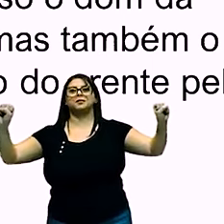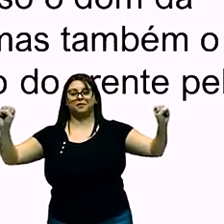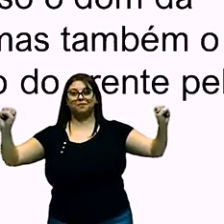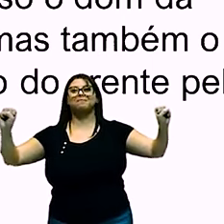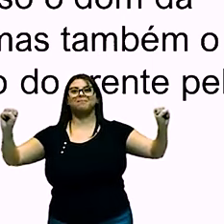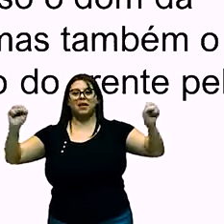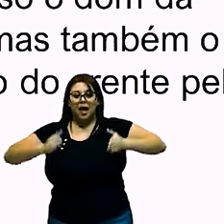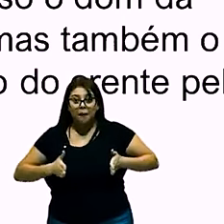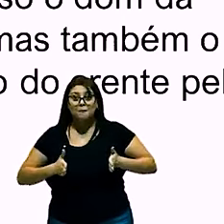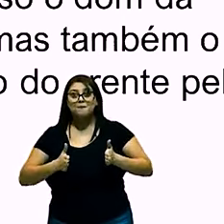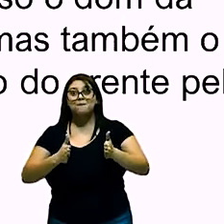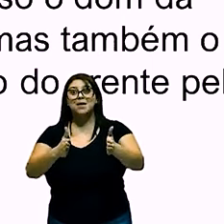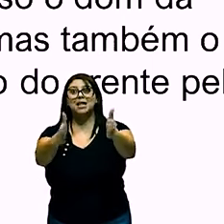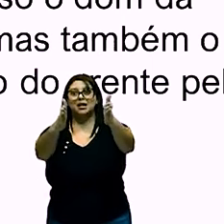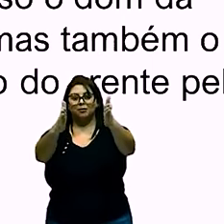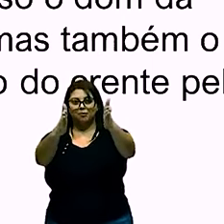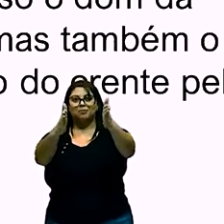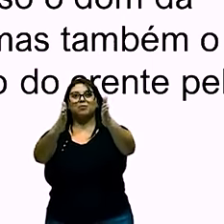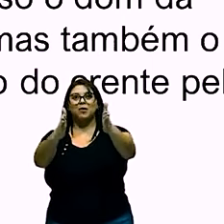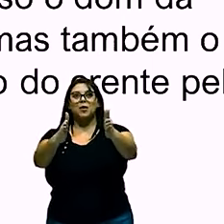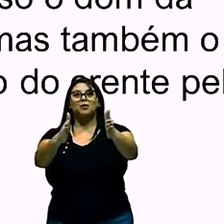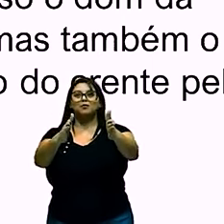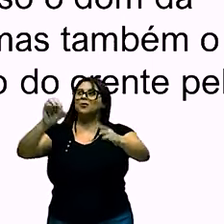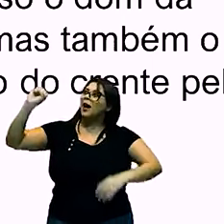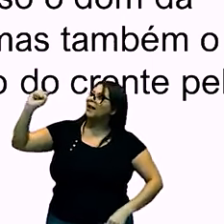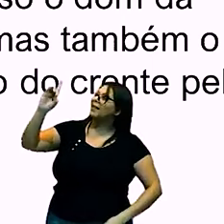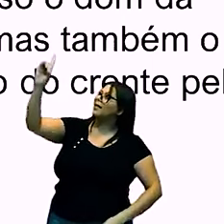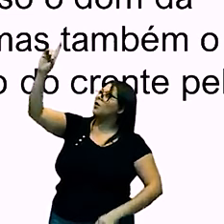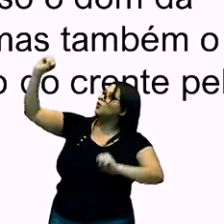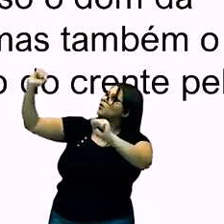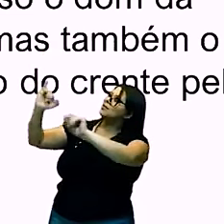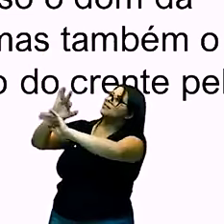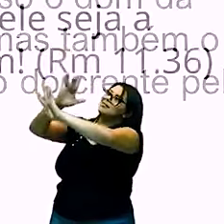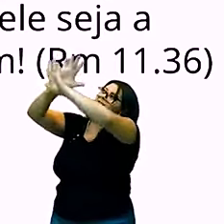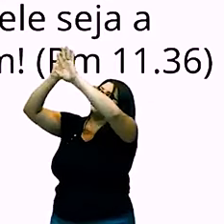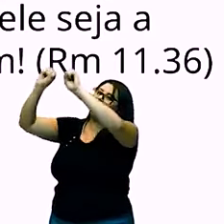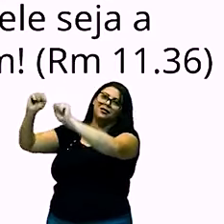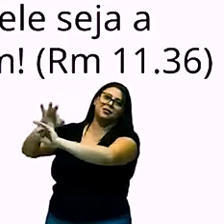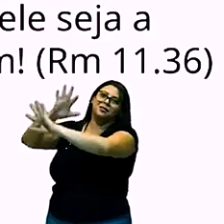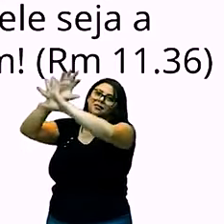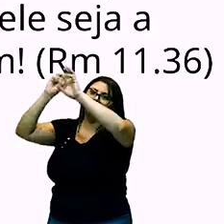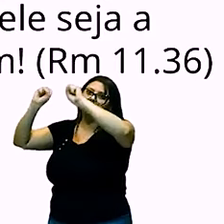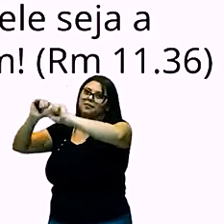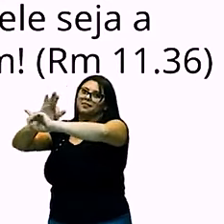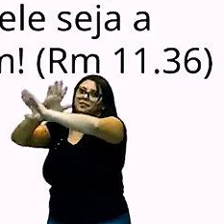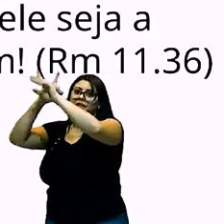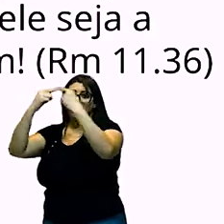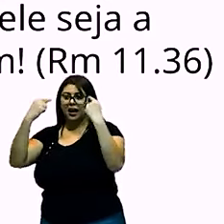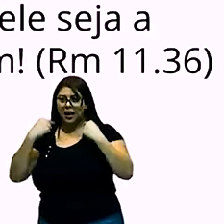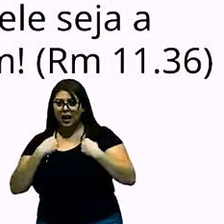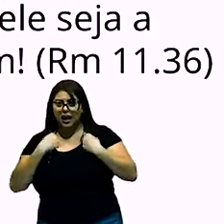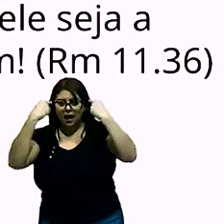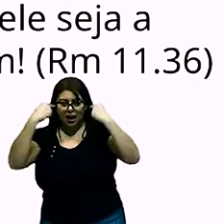esse caminho. Por isso que somente a Ele a glória. Não é a mim, não é a você. Por isso que Paulo, escrevendo a Efésios,